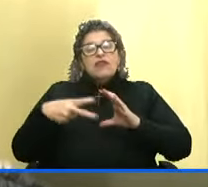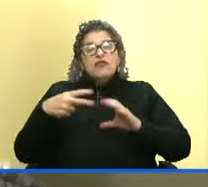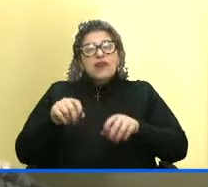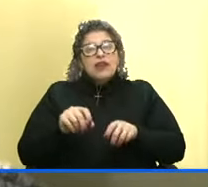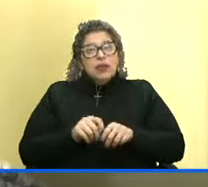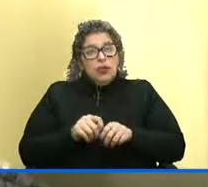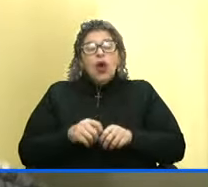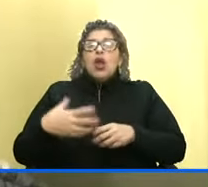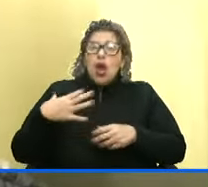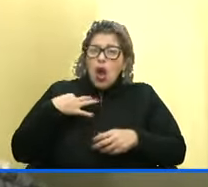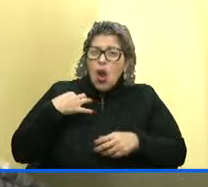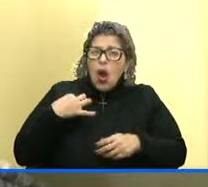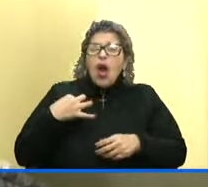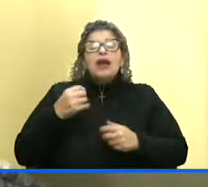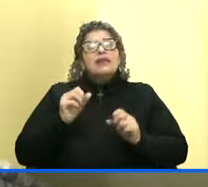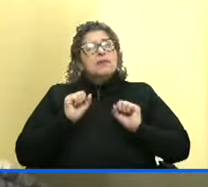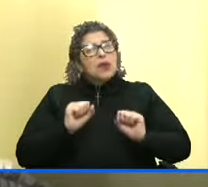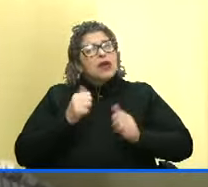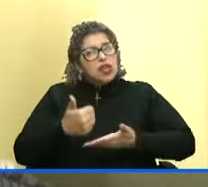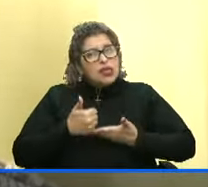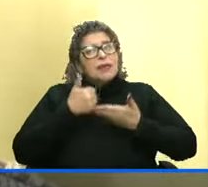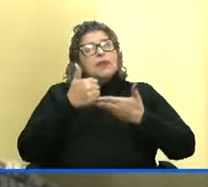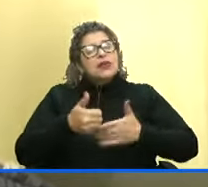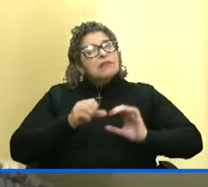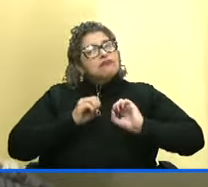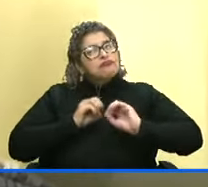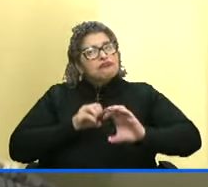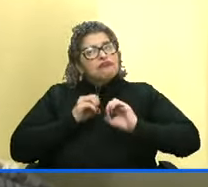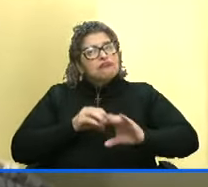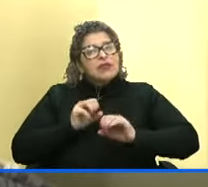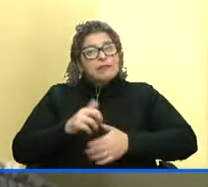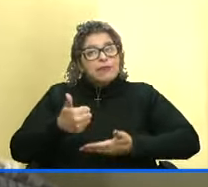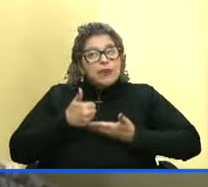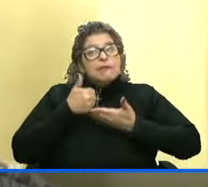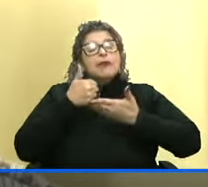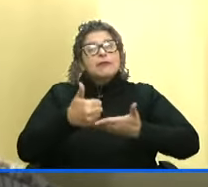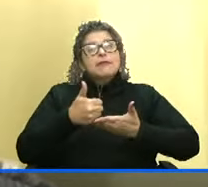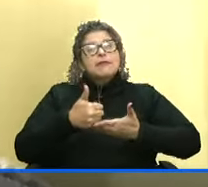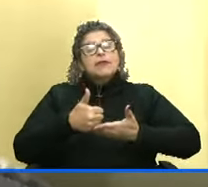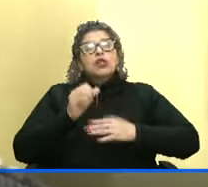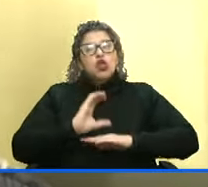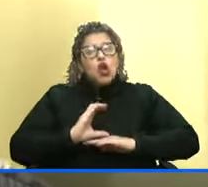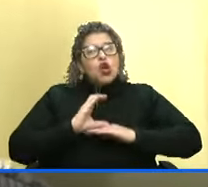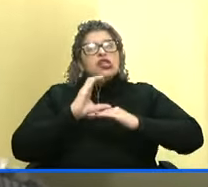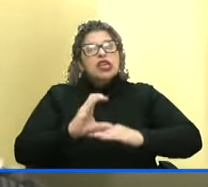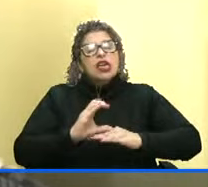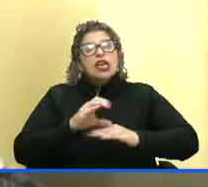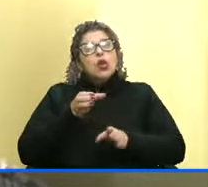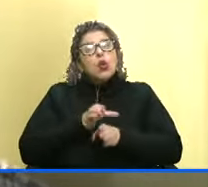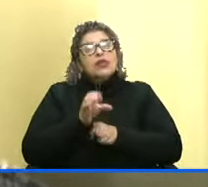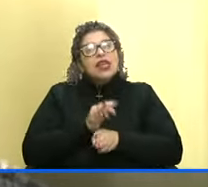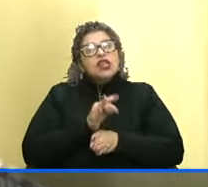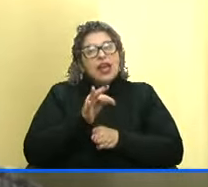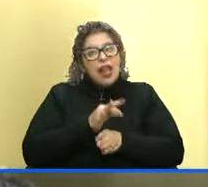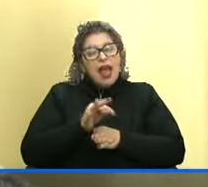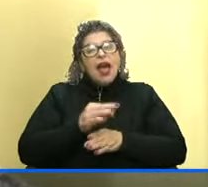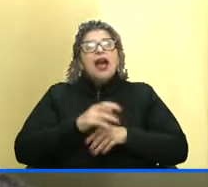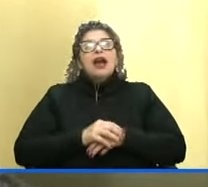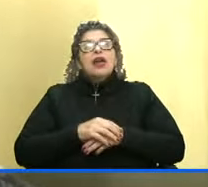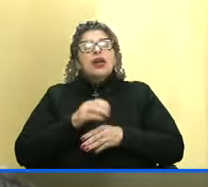principalmente conosco, que defendemos a educação, e vamos seguir aí, fortalecendo os conselhos, conselho tutelar, conselho